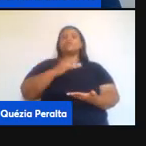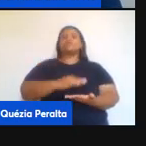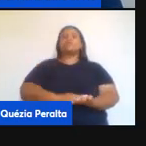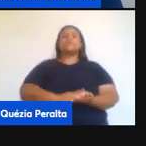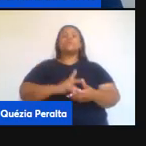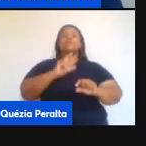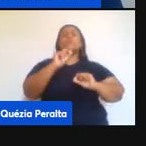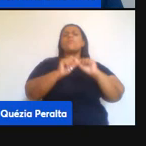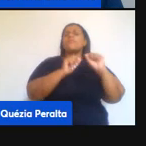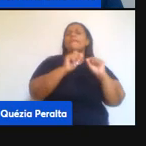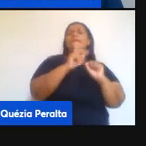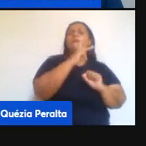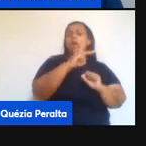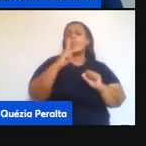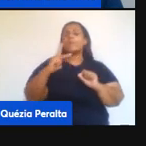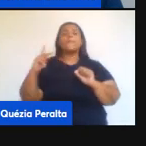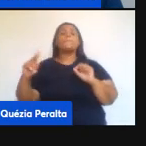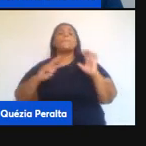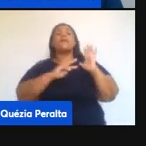o PPP?